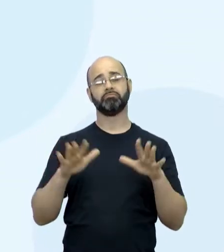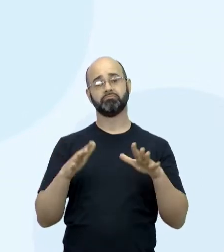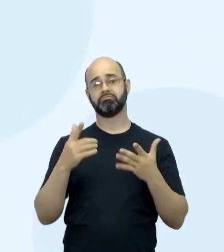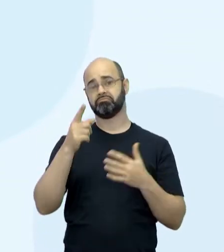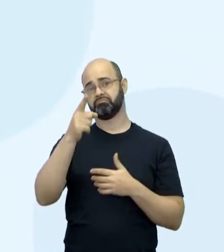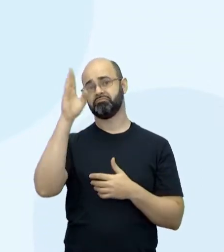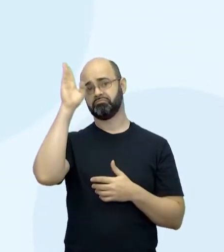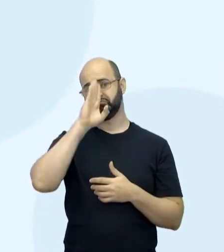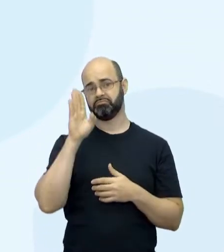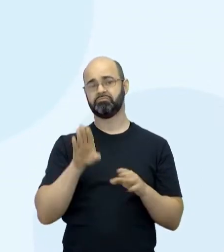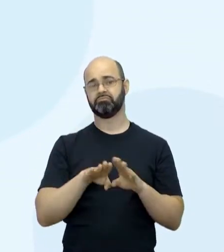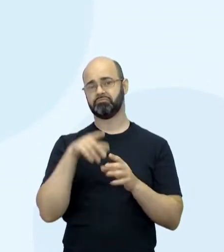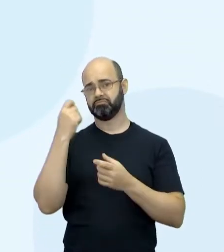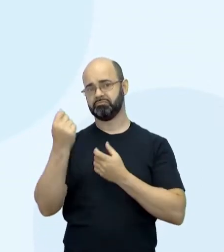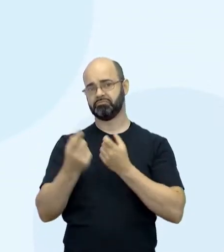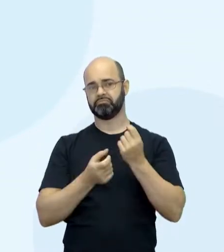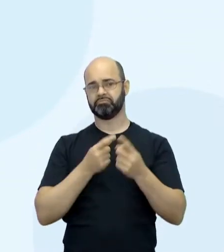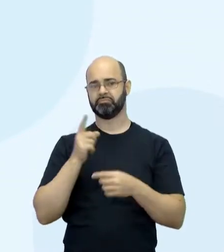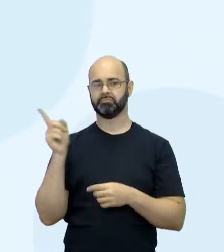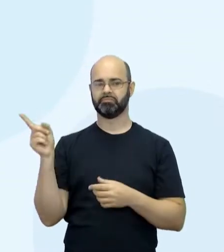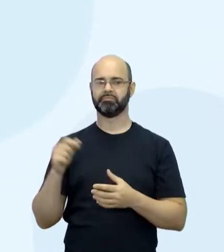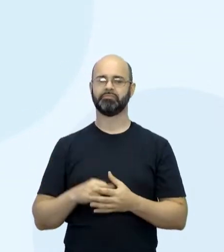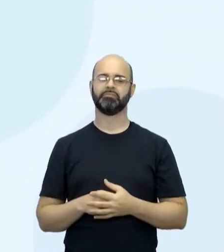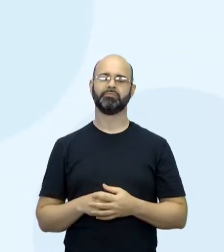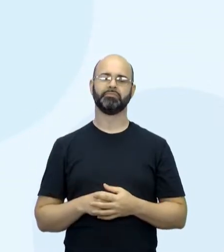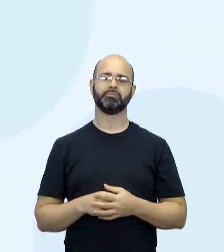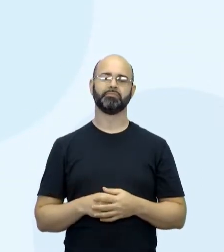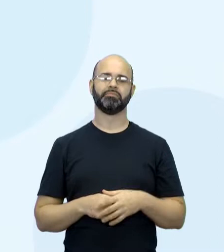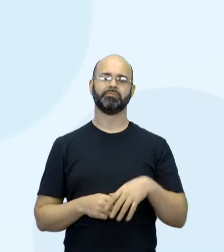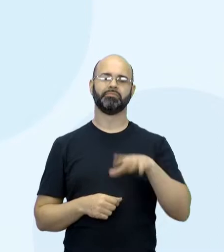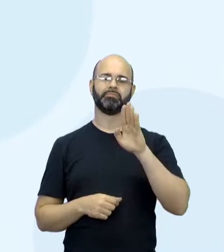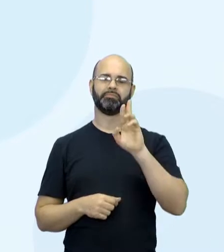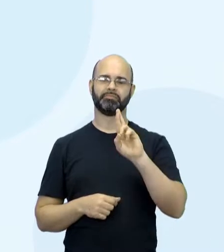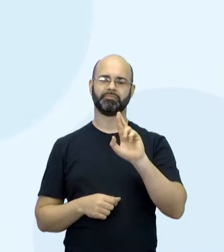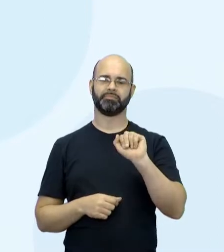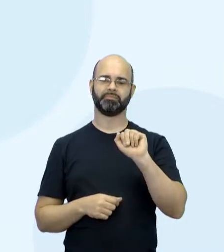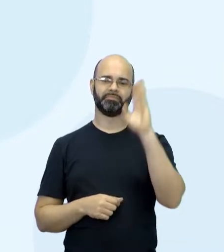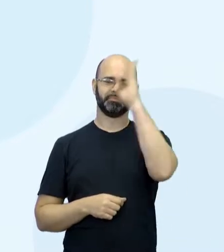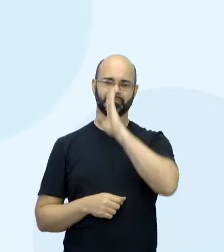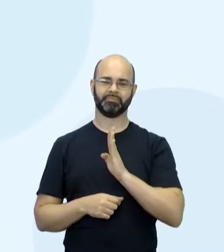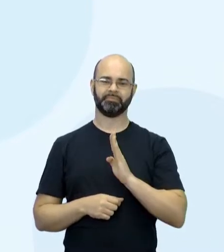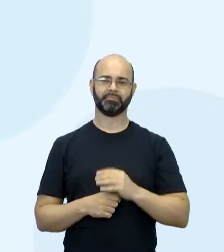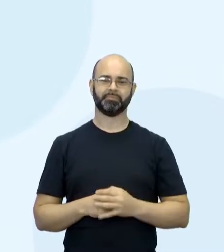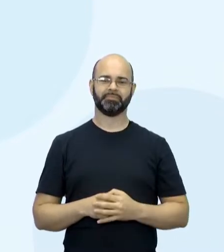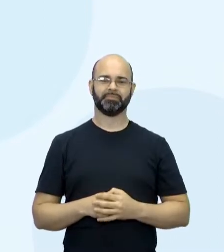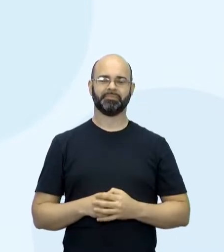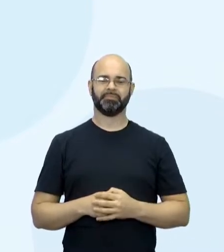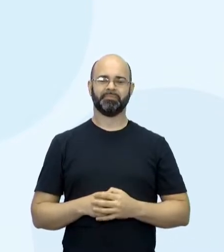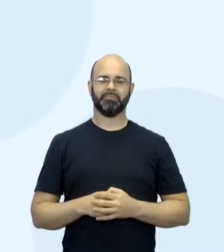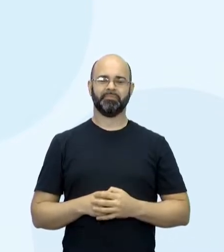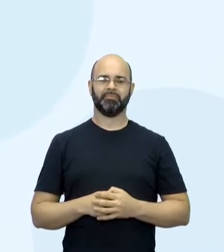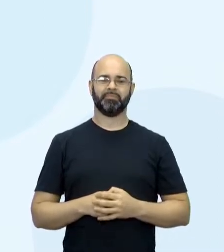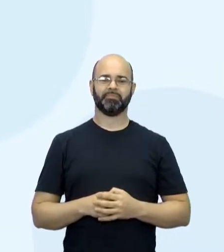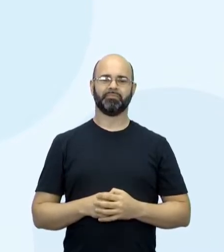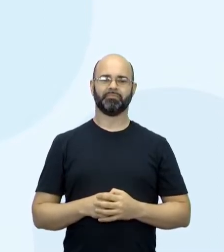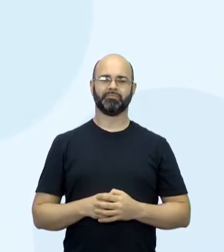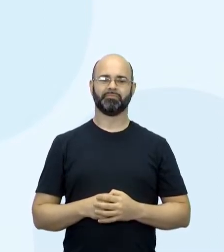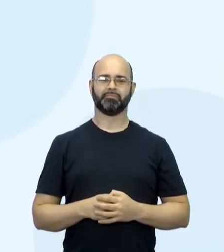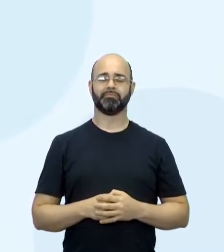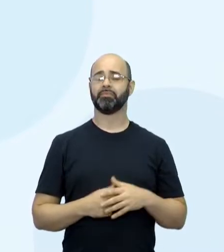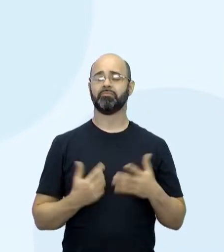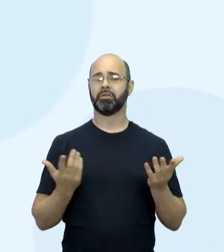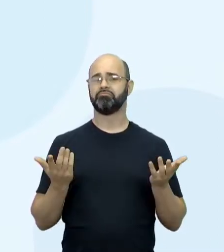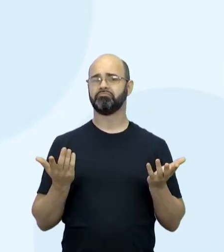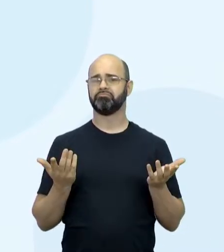daqui. Eu coloquei BARA, Brasil. Tá certo? Mas isso não diz